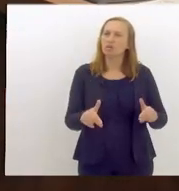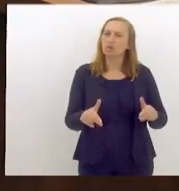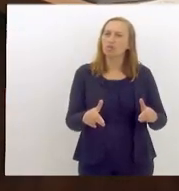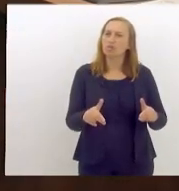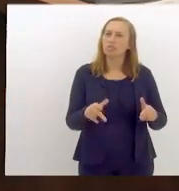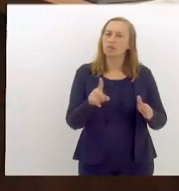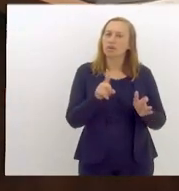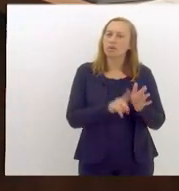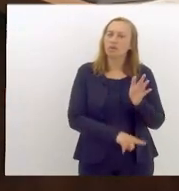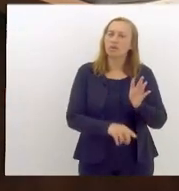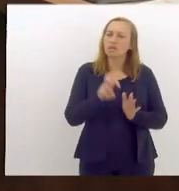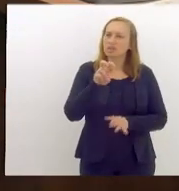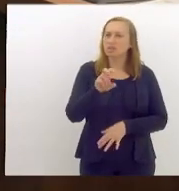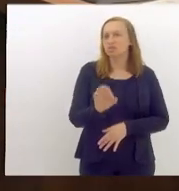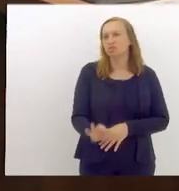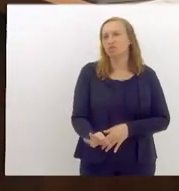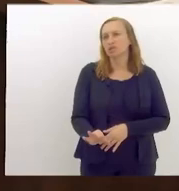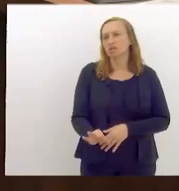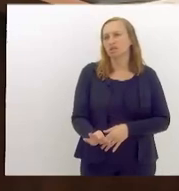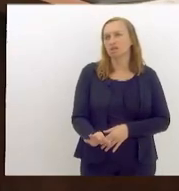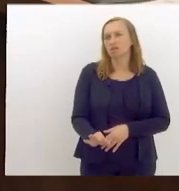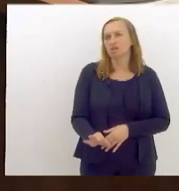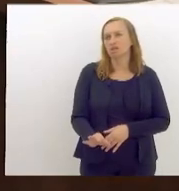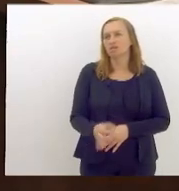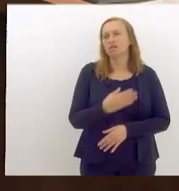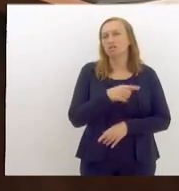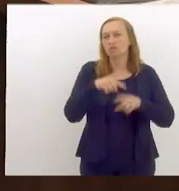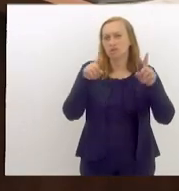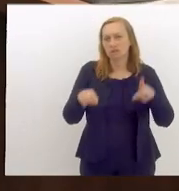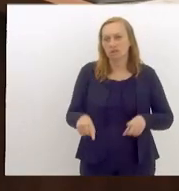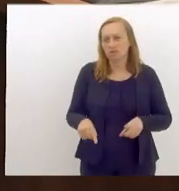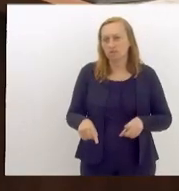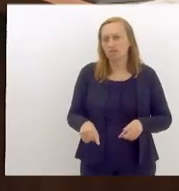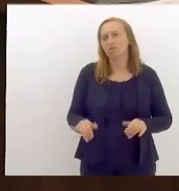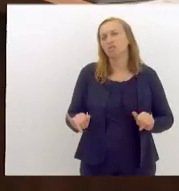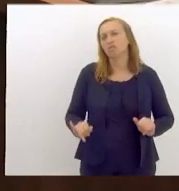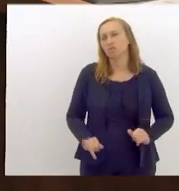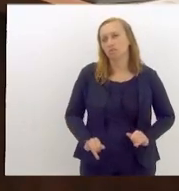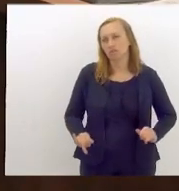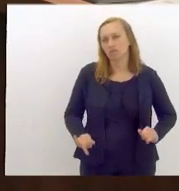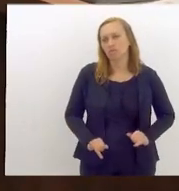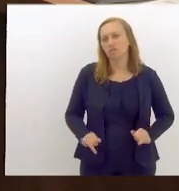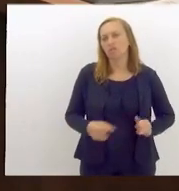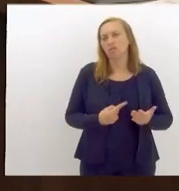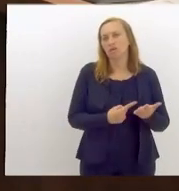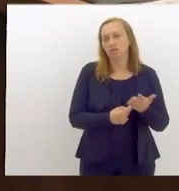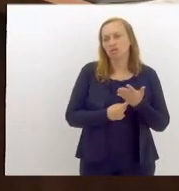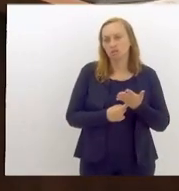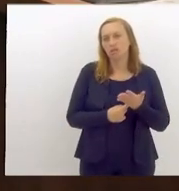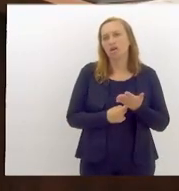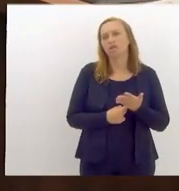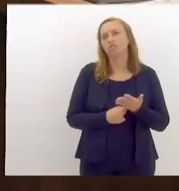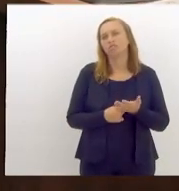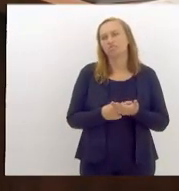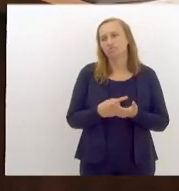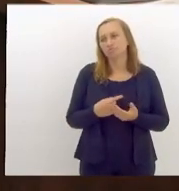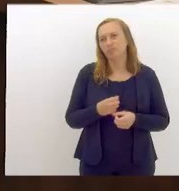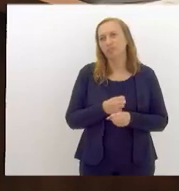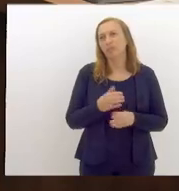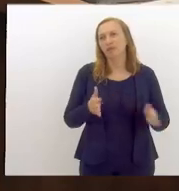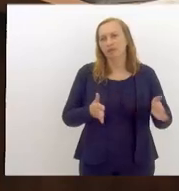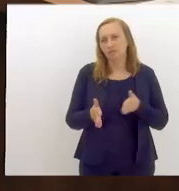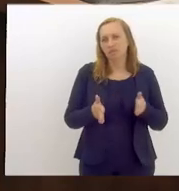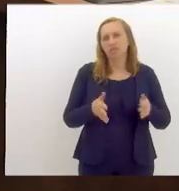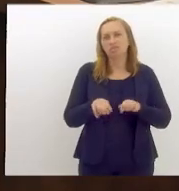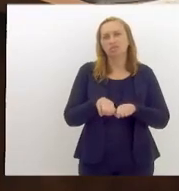menos de cinco porcento para os servidores tão sofridos E que nos ajudaram tanto nesse período